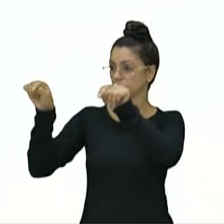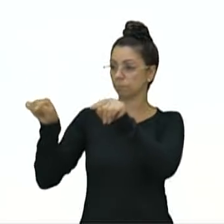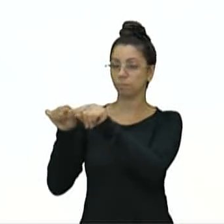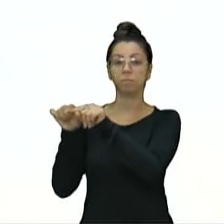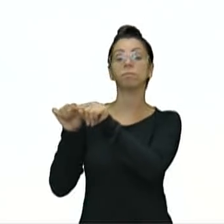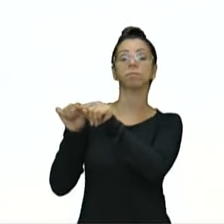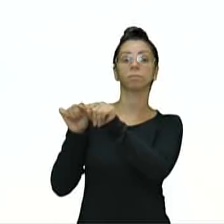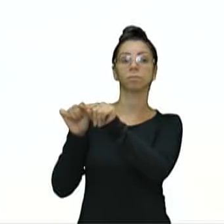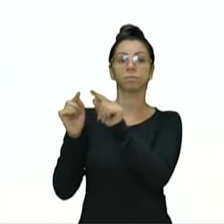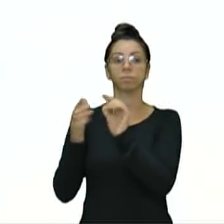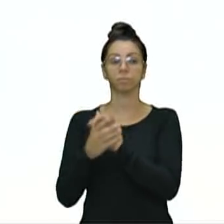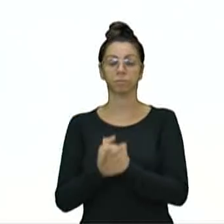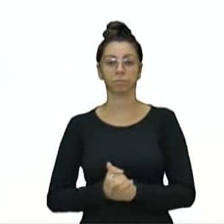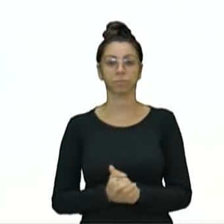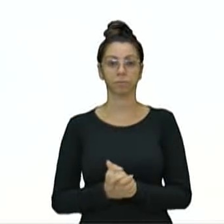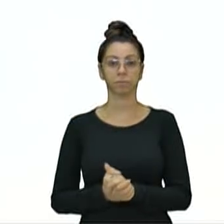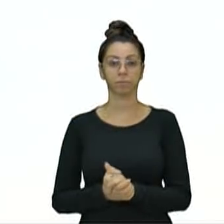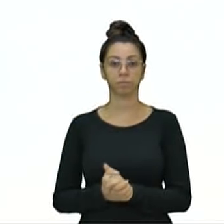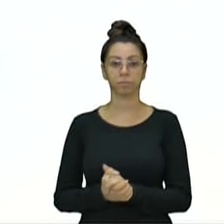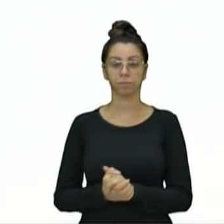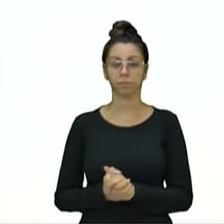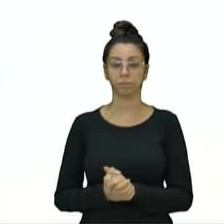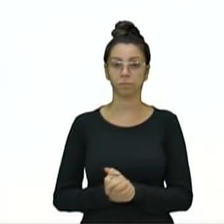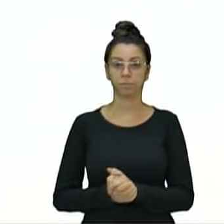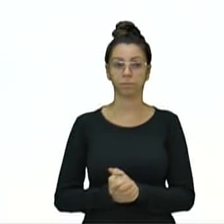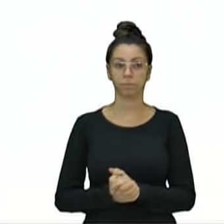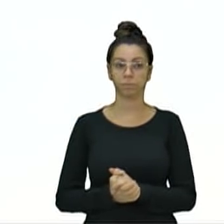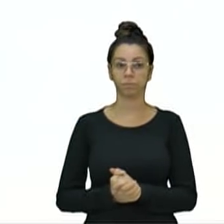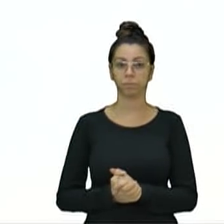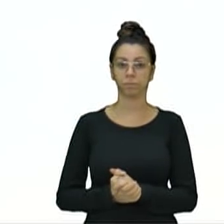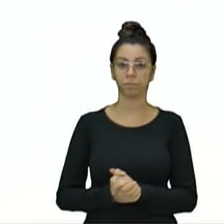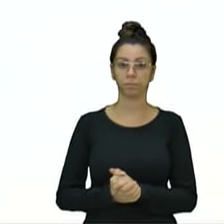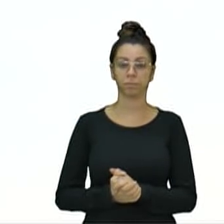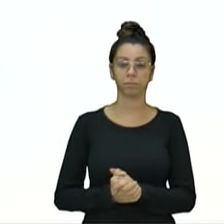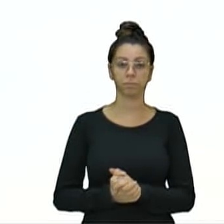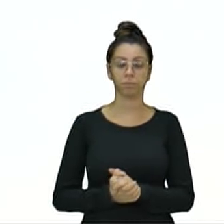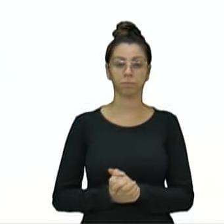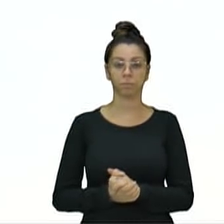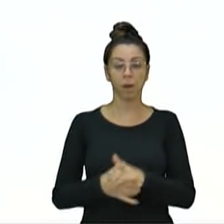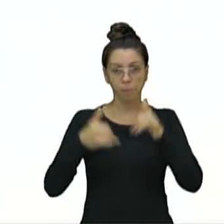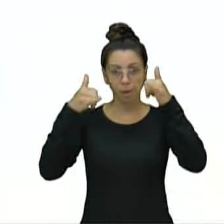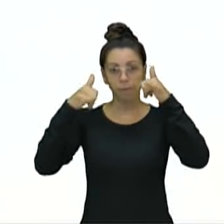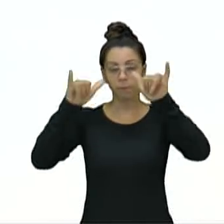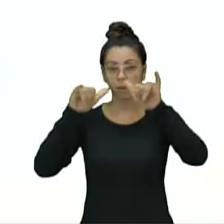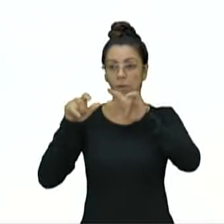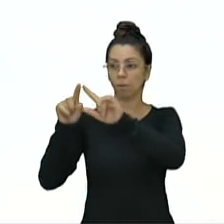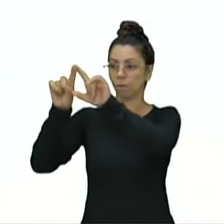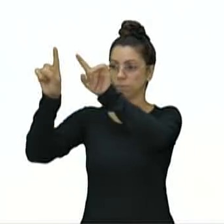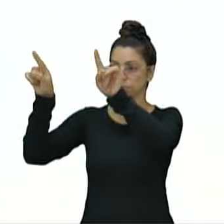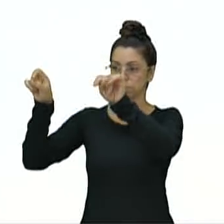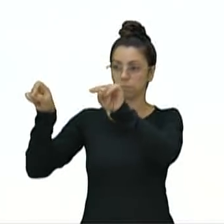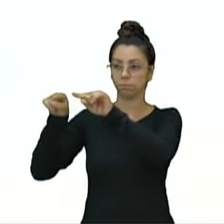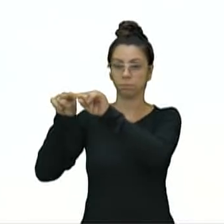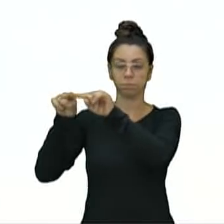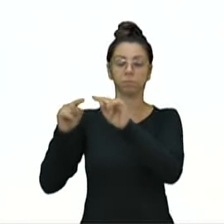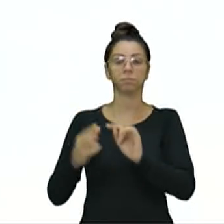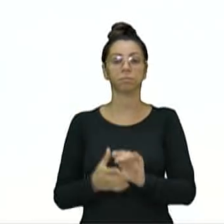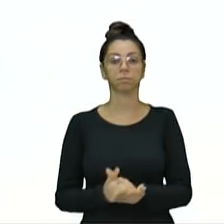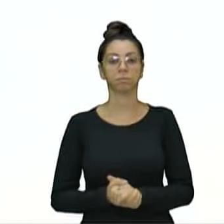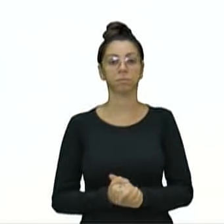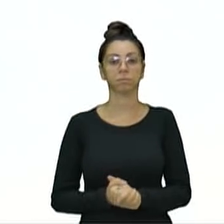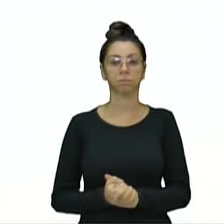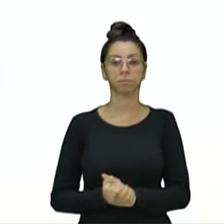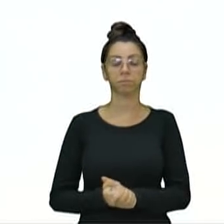reformular, tá? Que tá lá na primeira, na letra A, e o avoid, que é evitar. Letter B. The main ideas